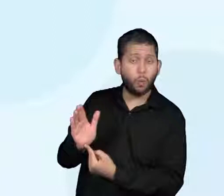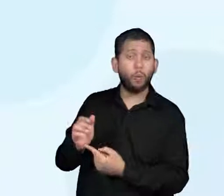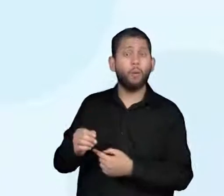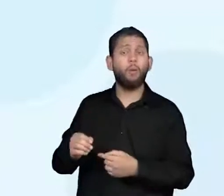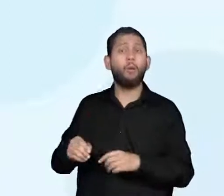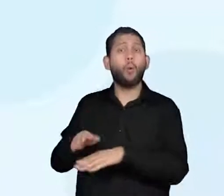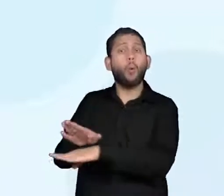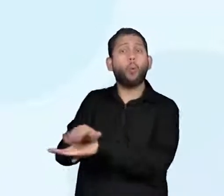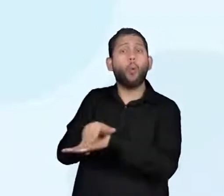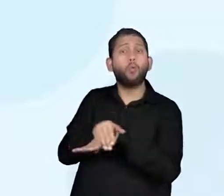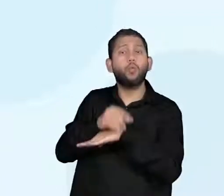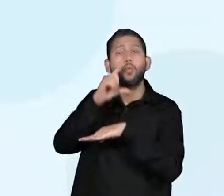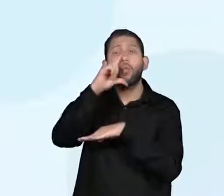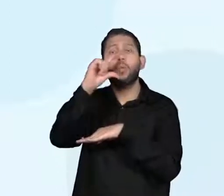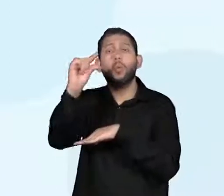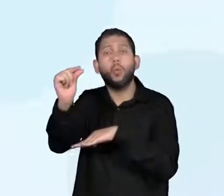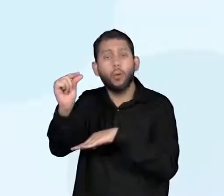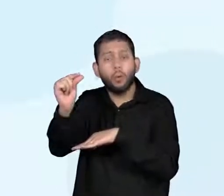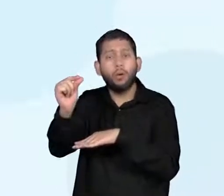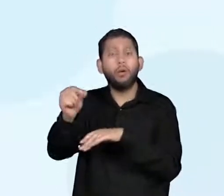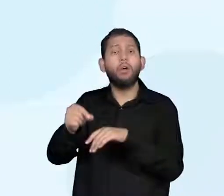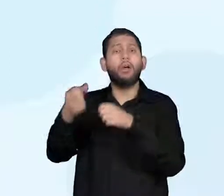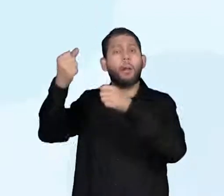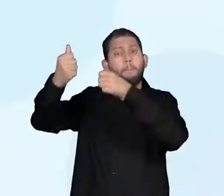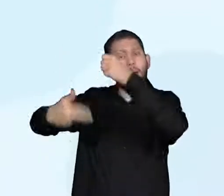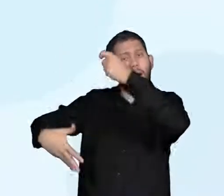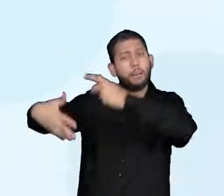é o título desse verbete?